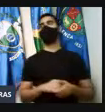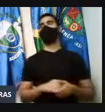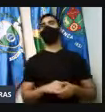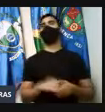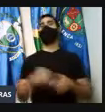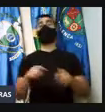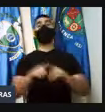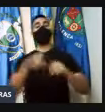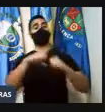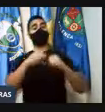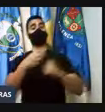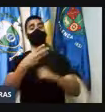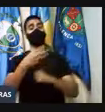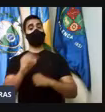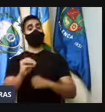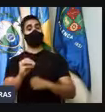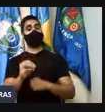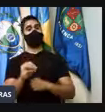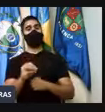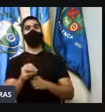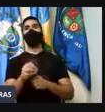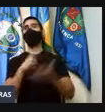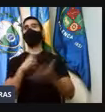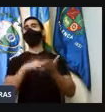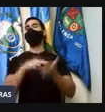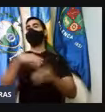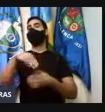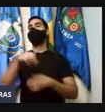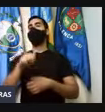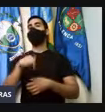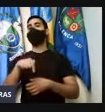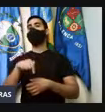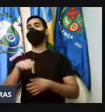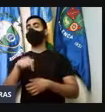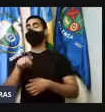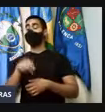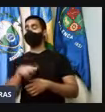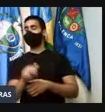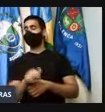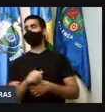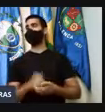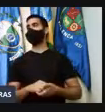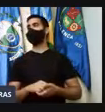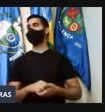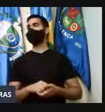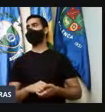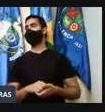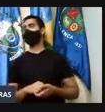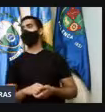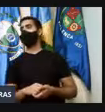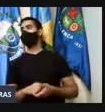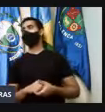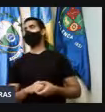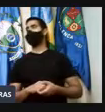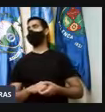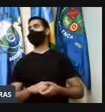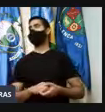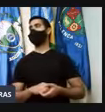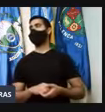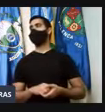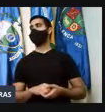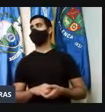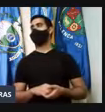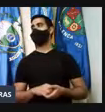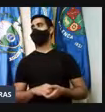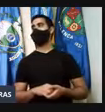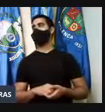artigo 30, inciso 1º da Carta Magna. Quanto à análise da constitucionalidade, no que se tange ao aspecto de forma do mesmo, é